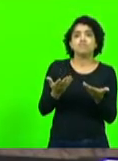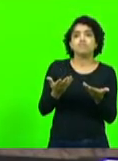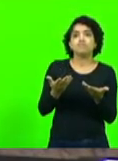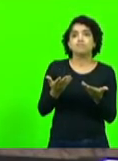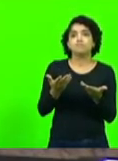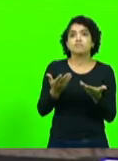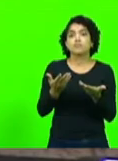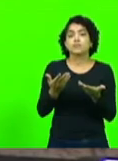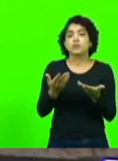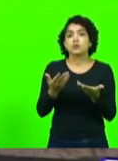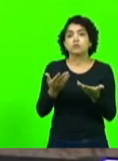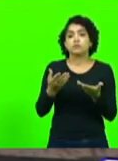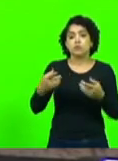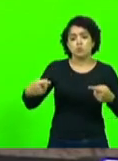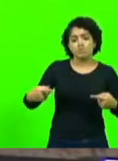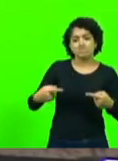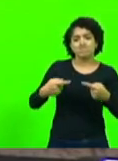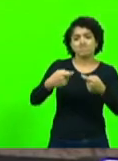uma guerra